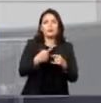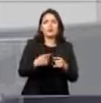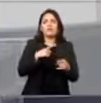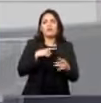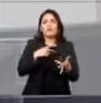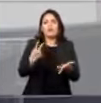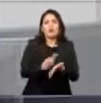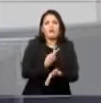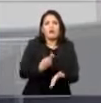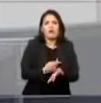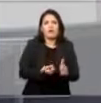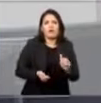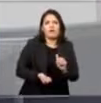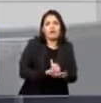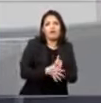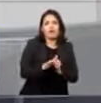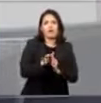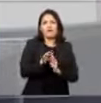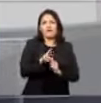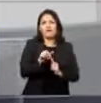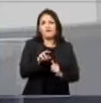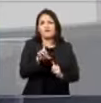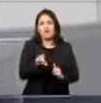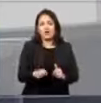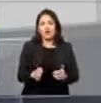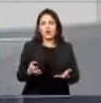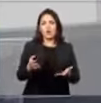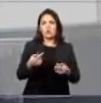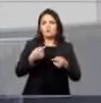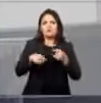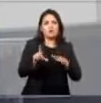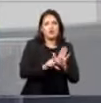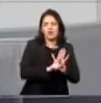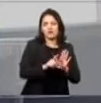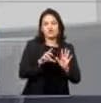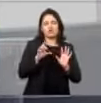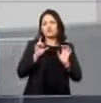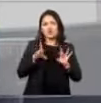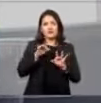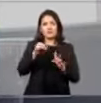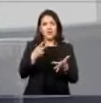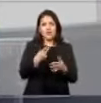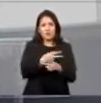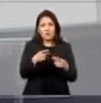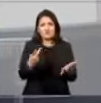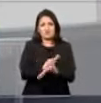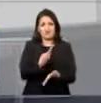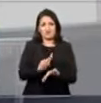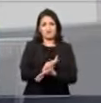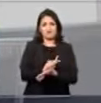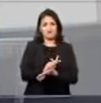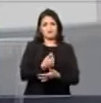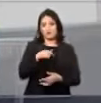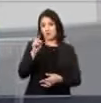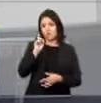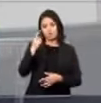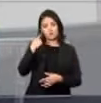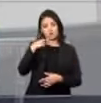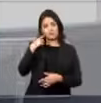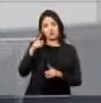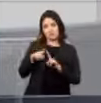por ilegalidade, por alguma irregularidade. Enfim, não sou advogado, mas